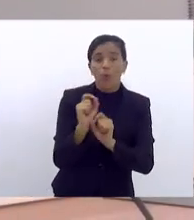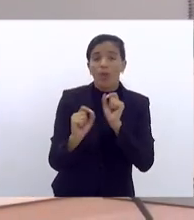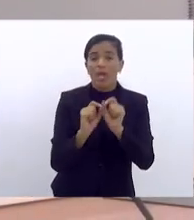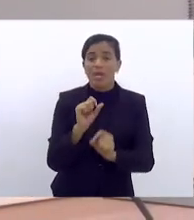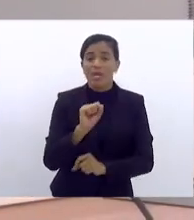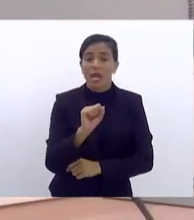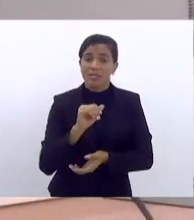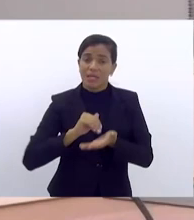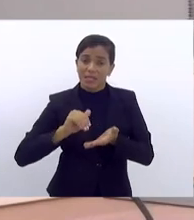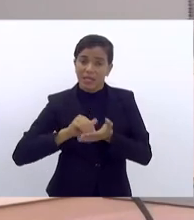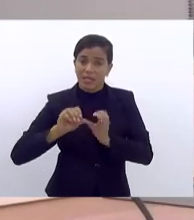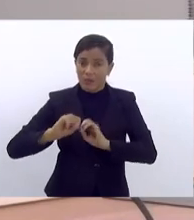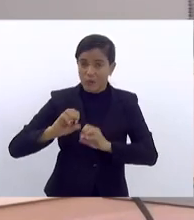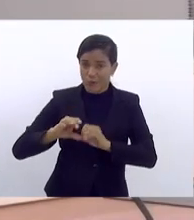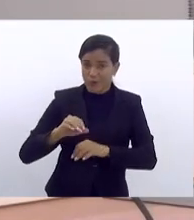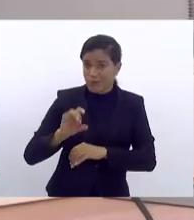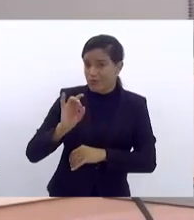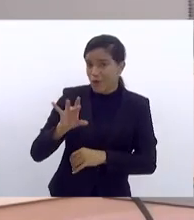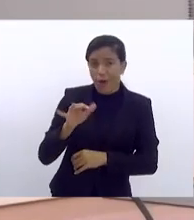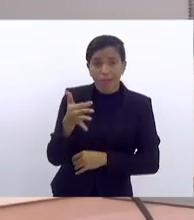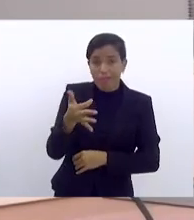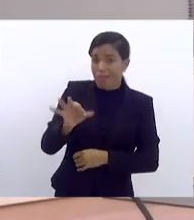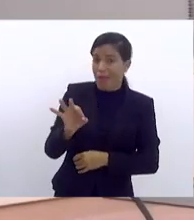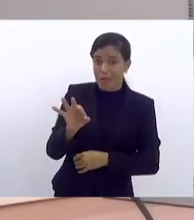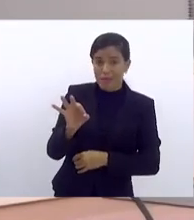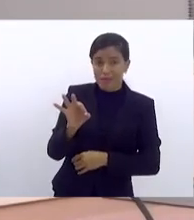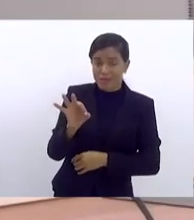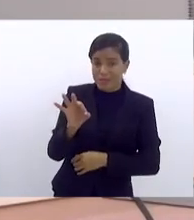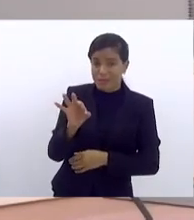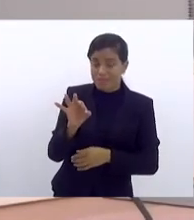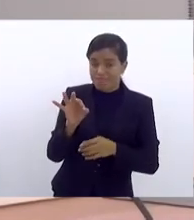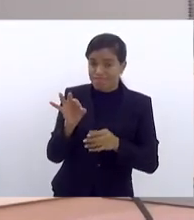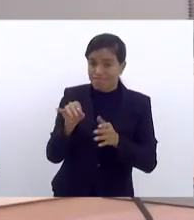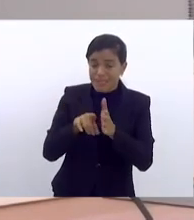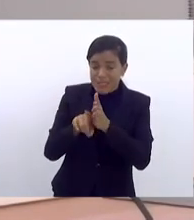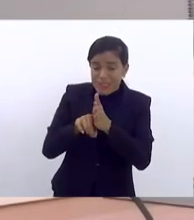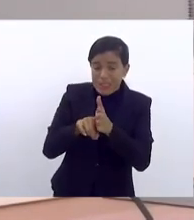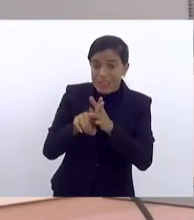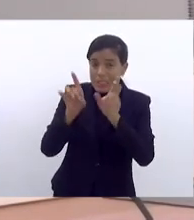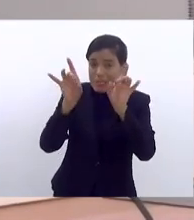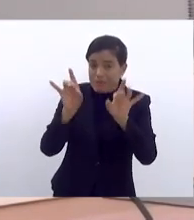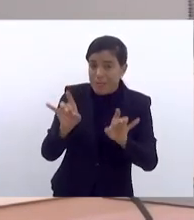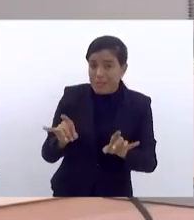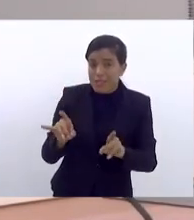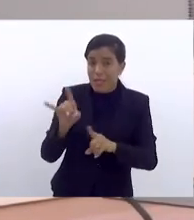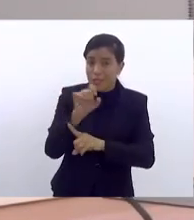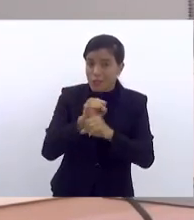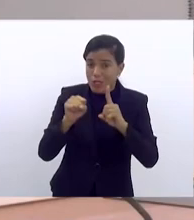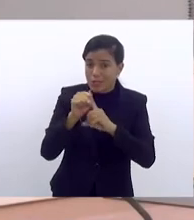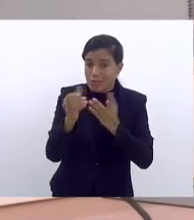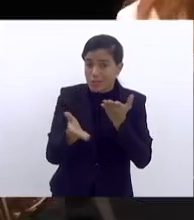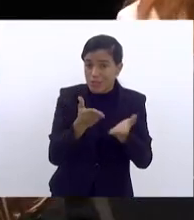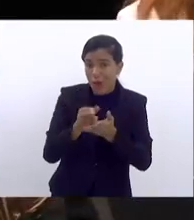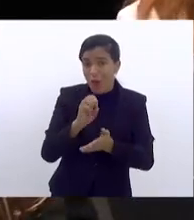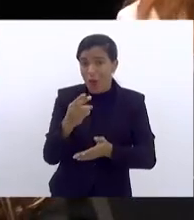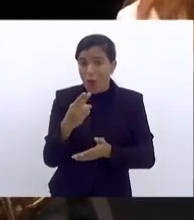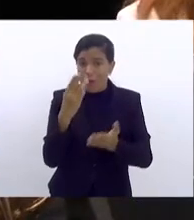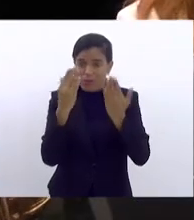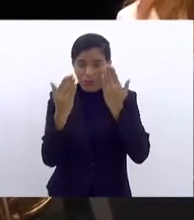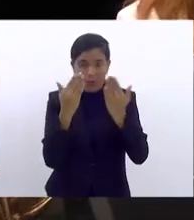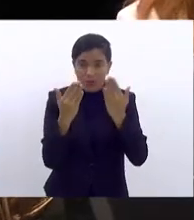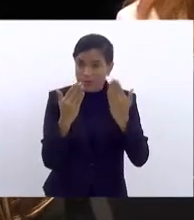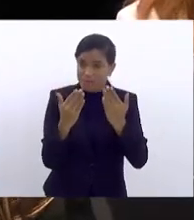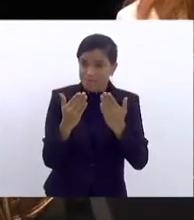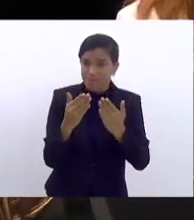Seduc conta apenas com 10 analistas com especialidade em psicologia ou serviço social e eles estão num setor que chama